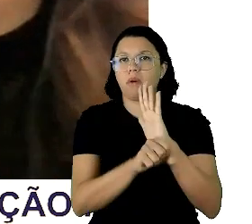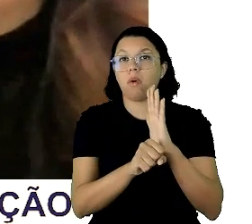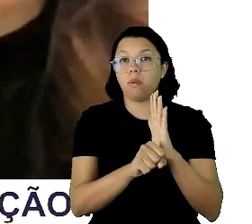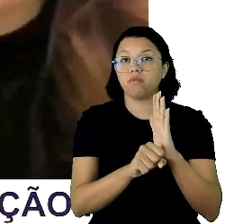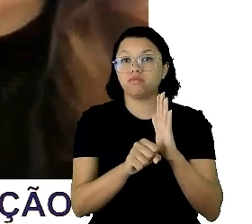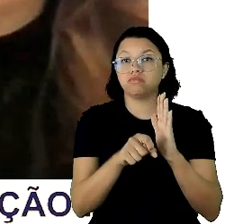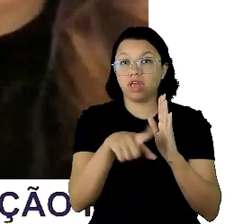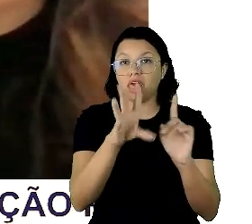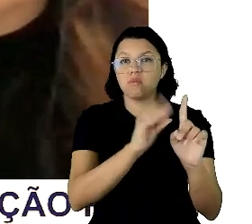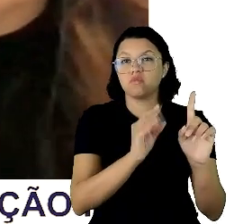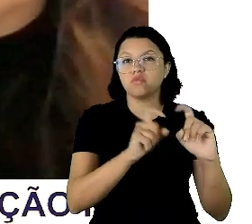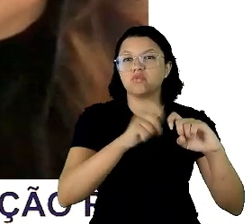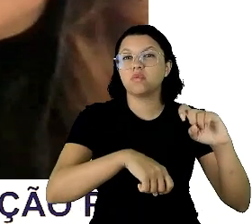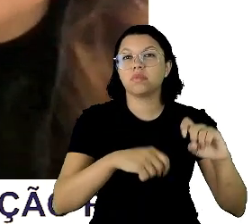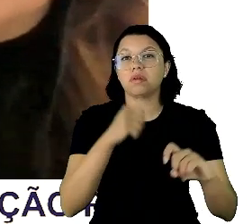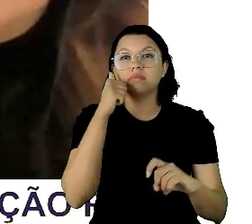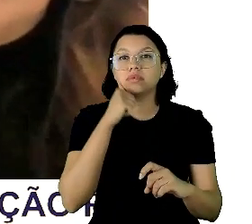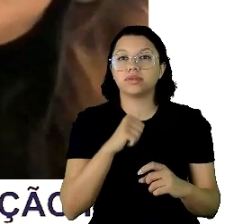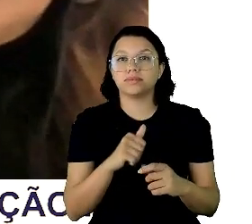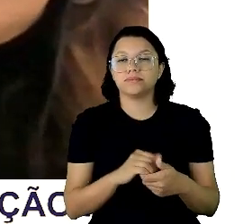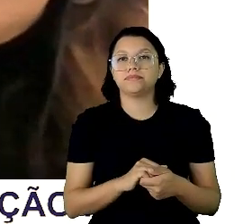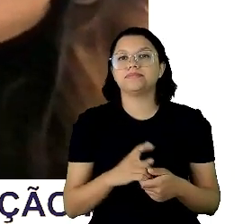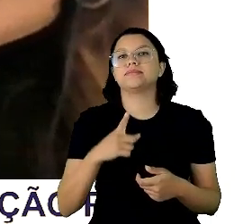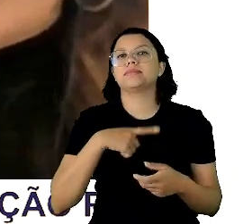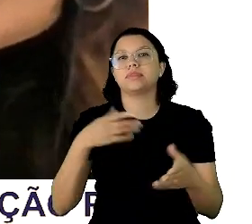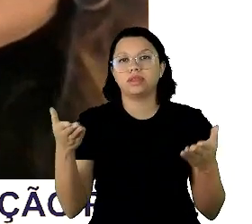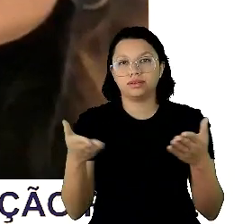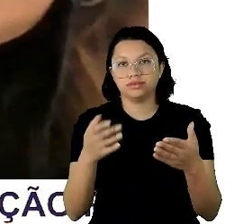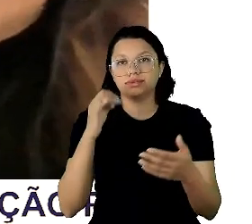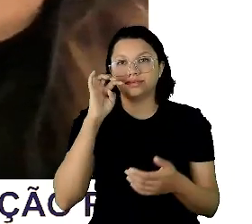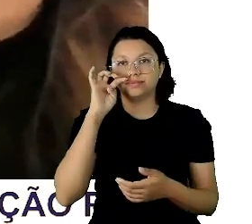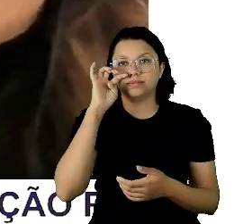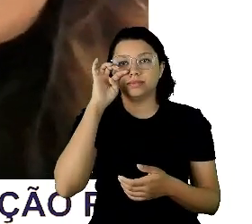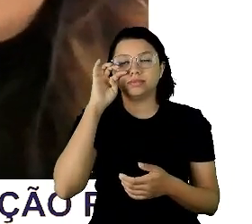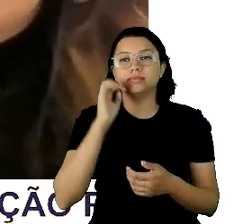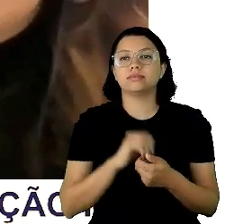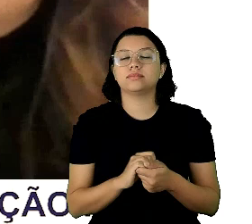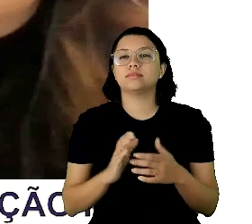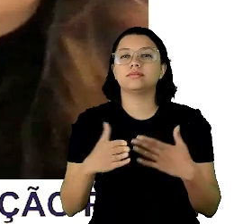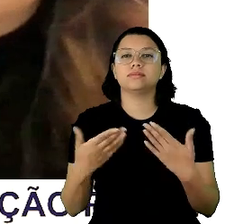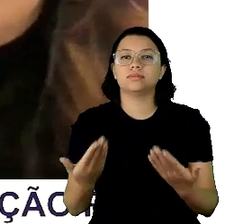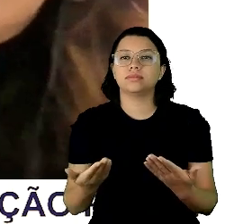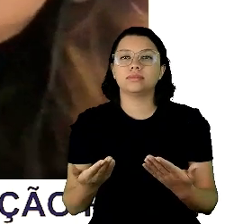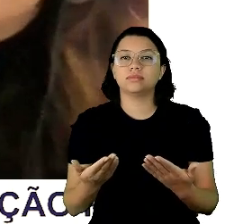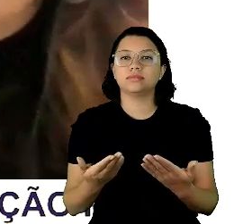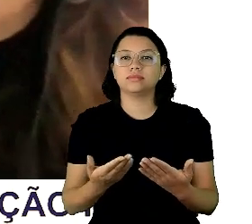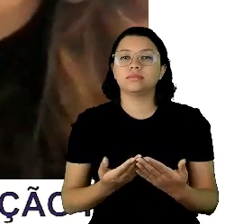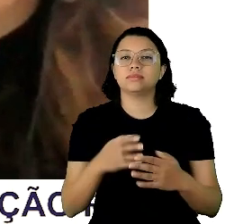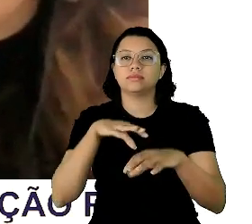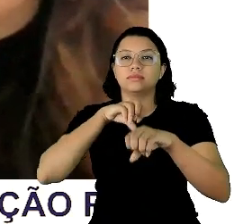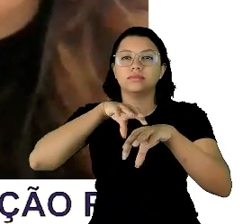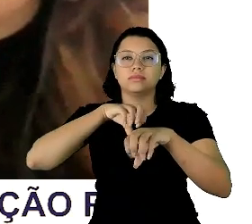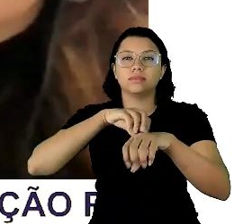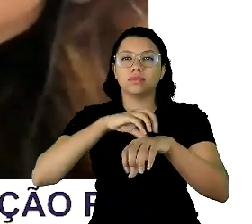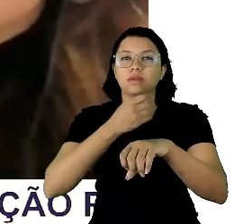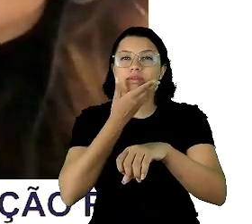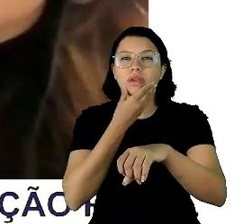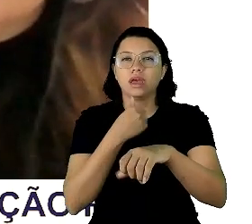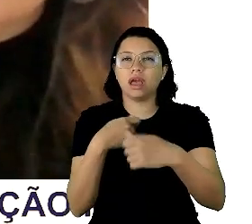Então tem esse lado, né? Então acho que a educação dos homens, a gente